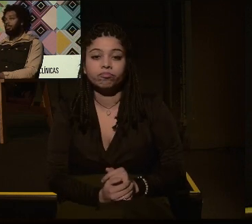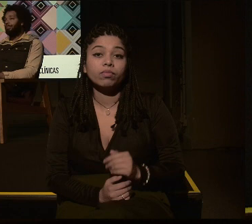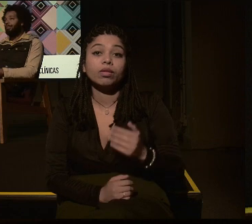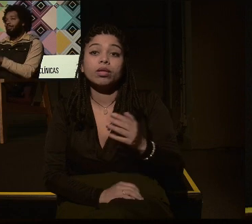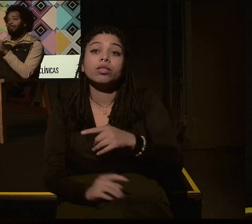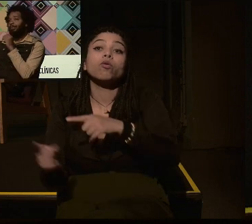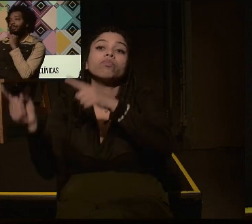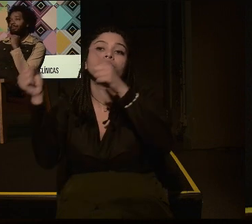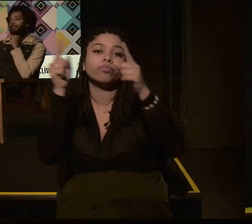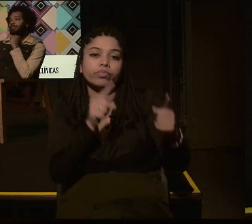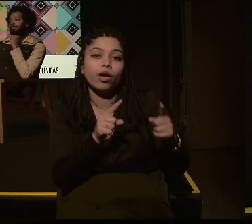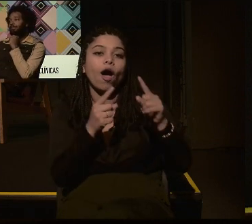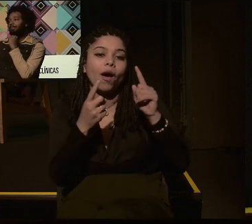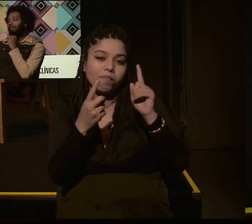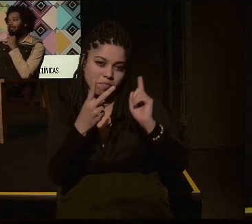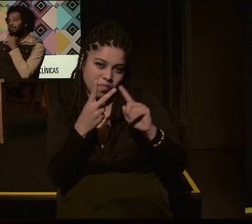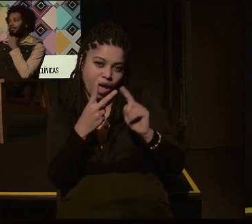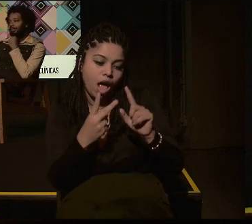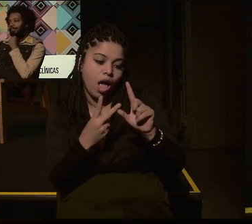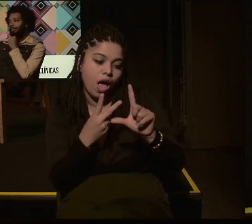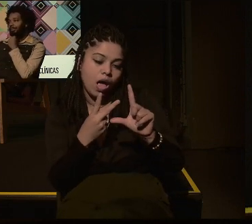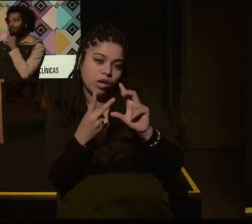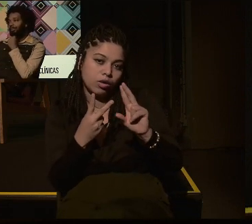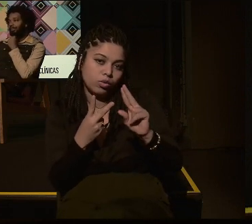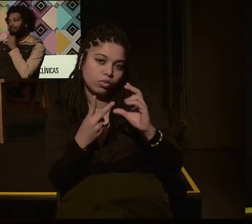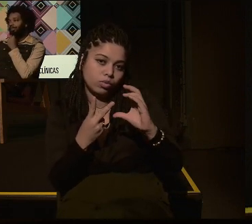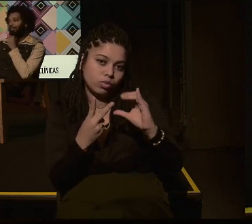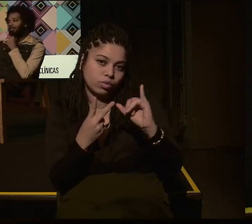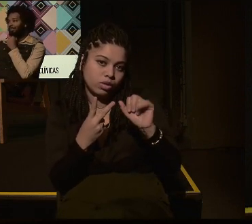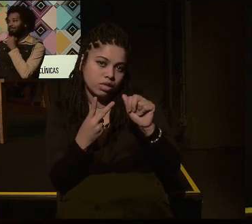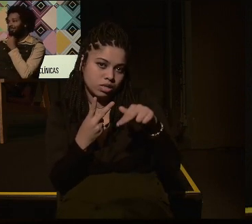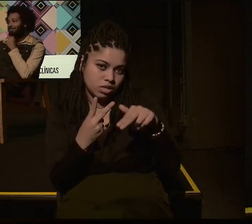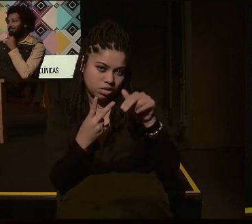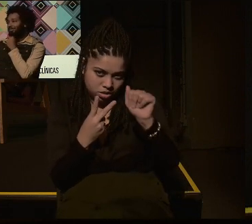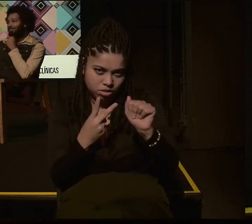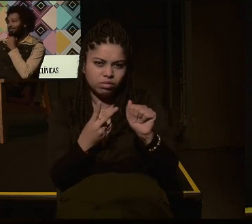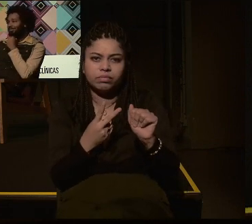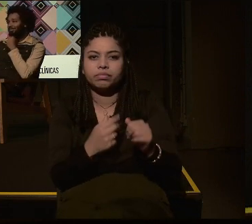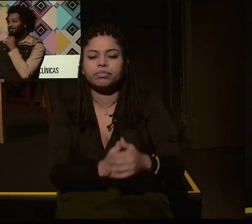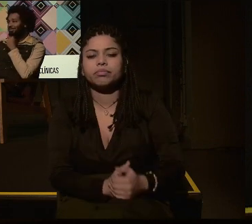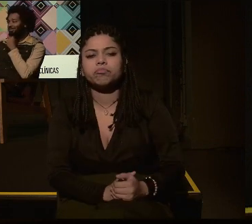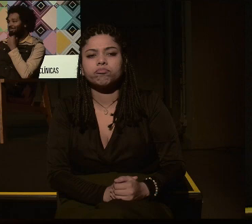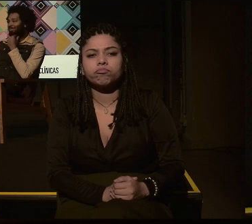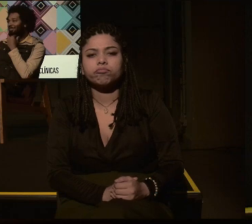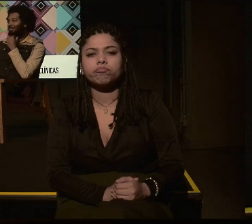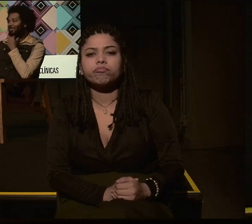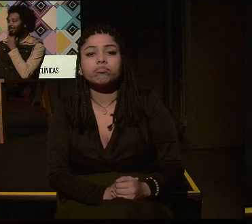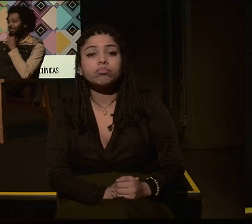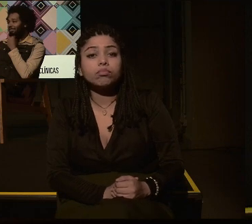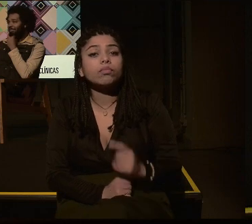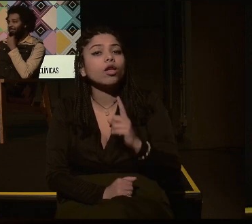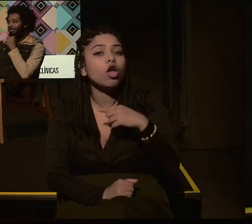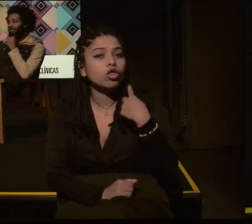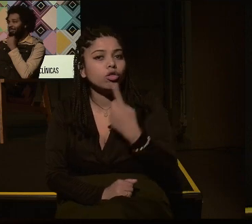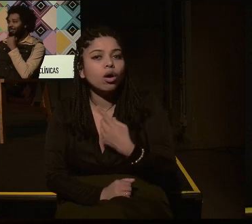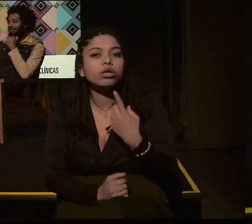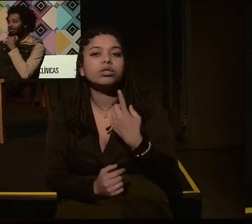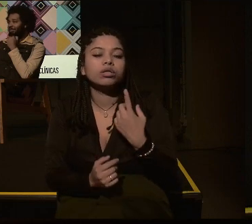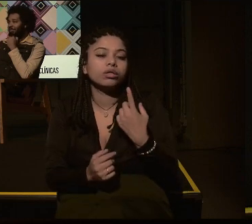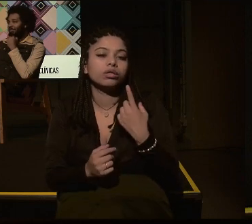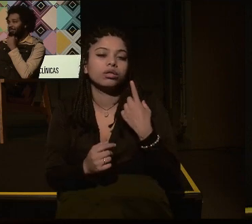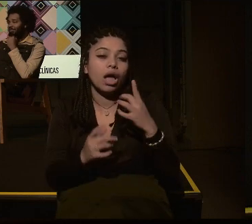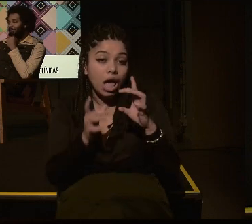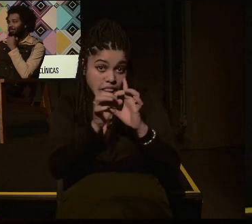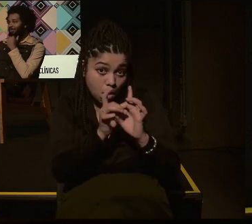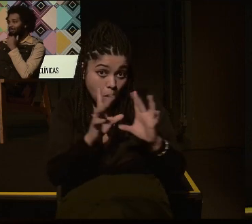Luciana, a gente também vai quebrando um pouco o mito da democracia racial. Porque